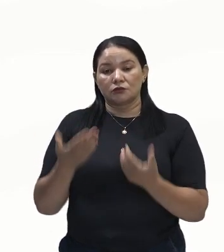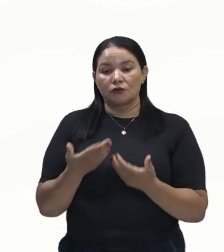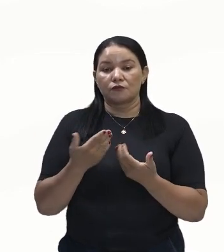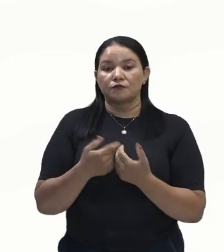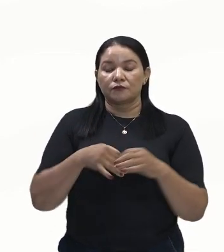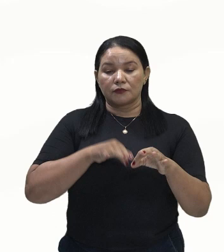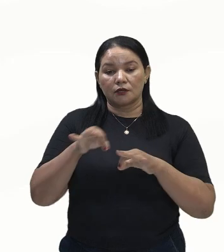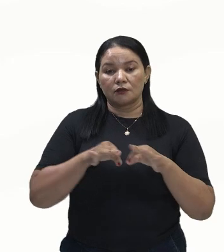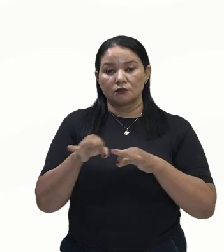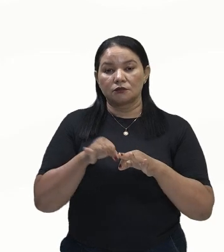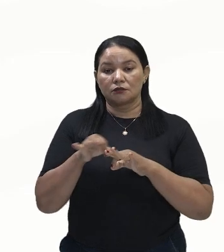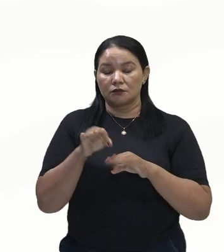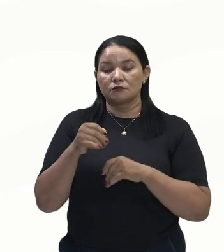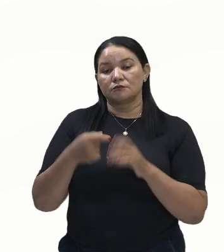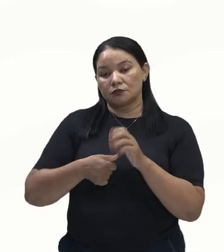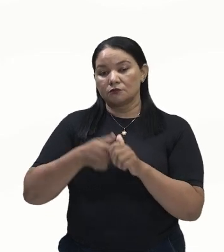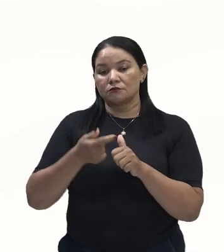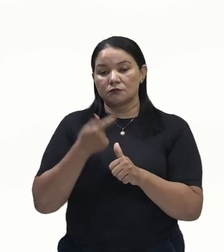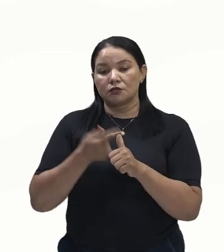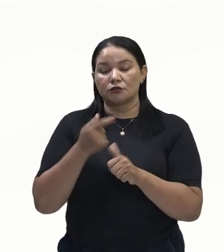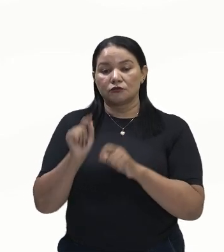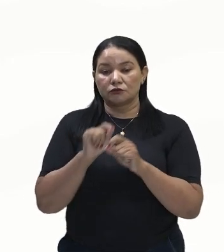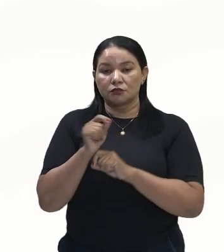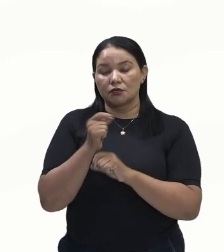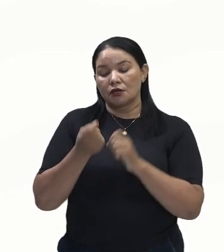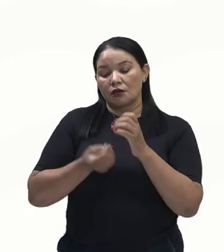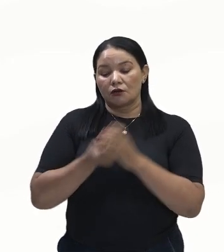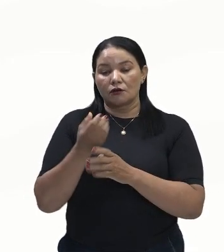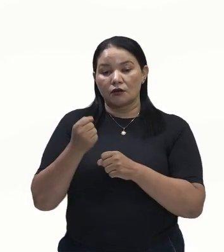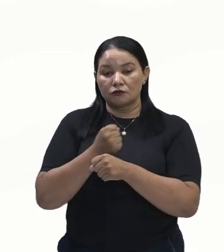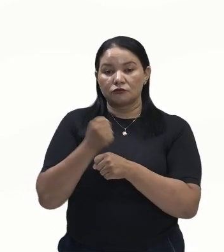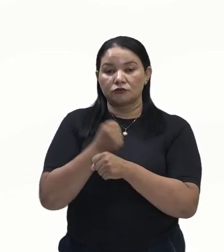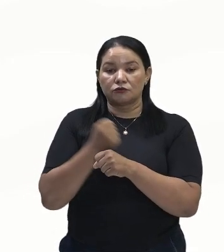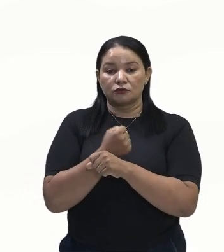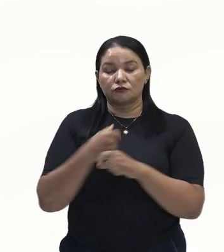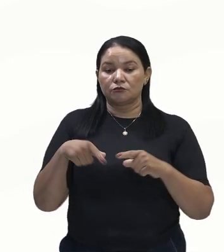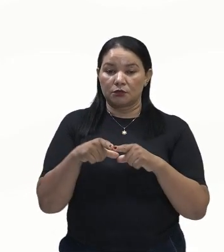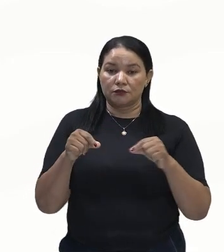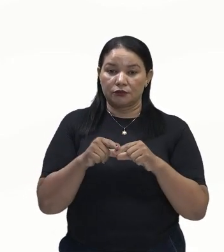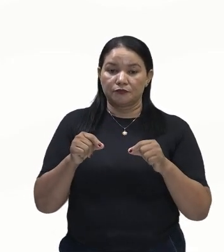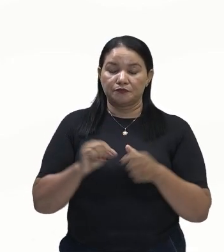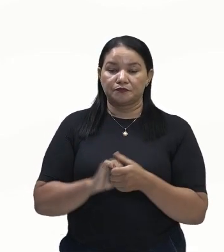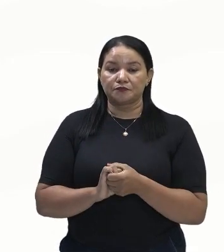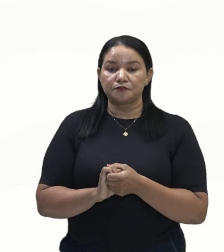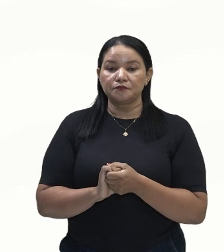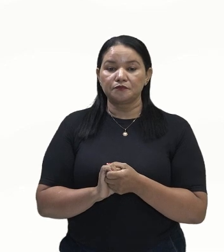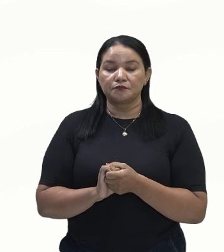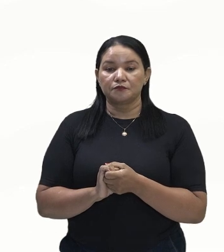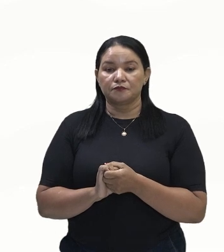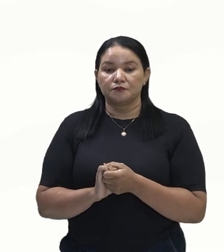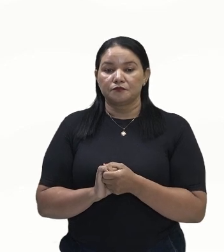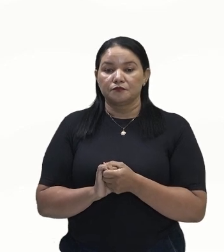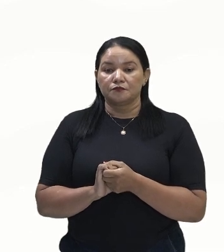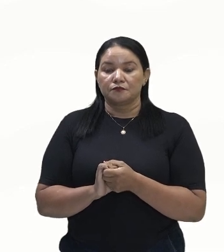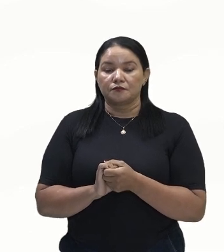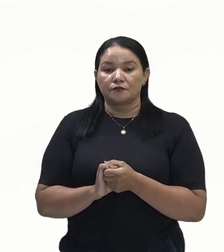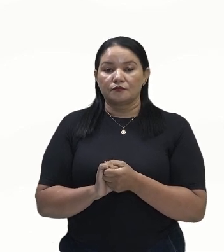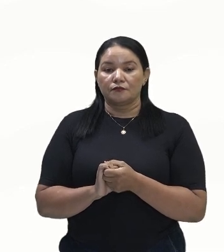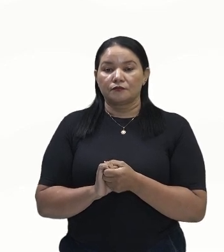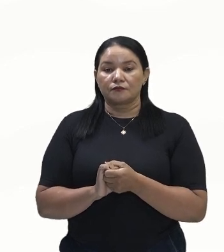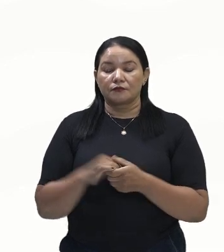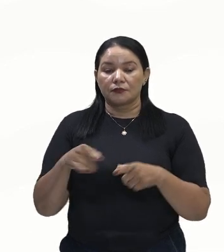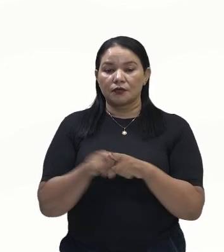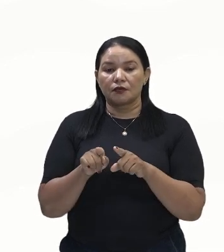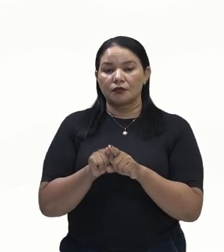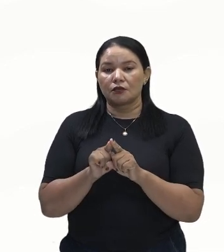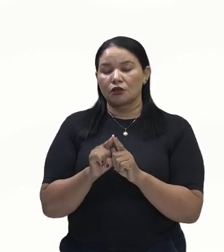foi justamente a construção de Brasília, certo? E como é que ocorre a